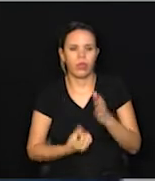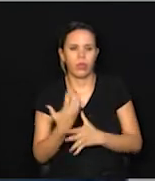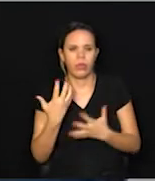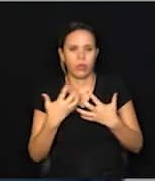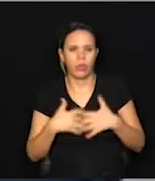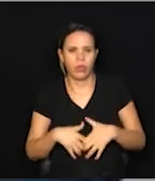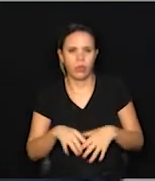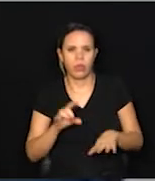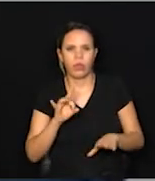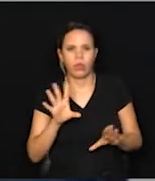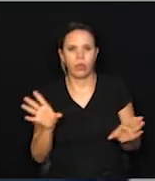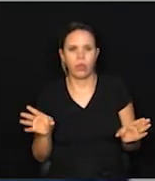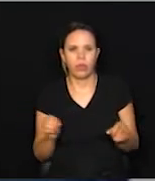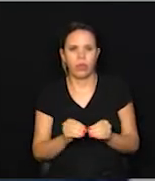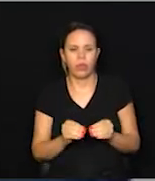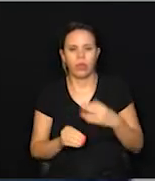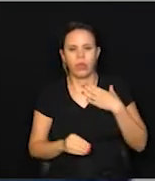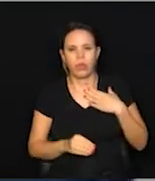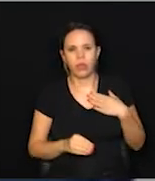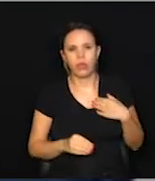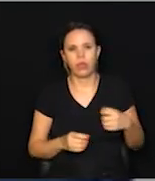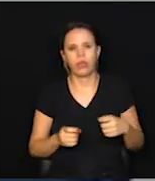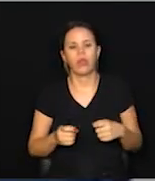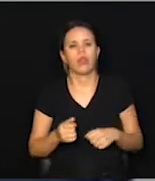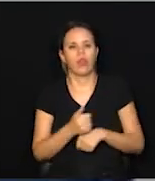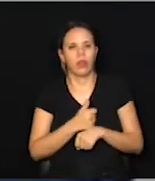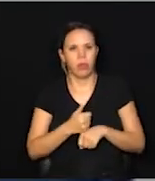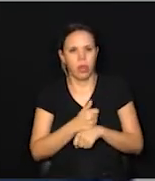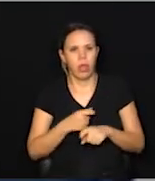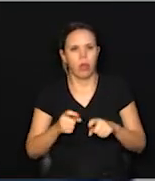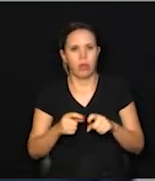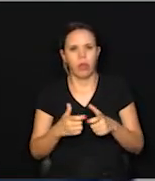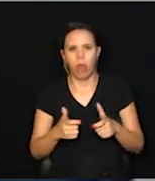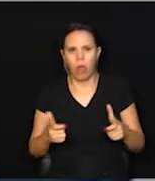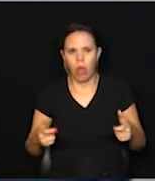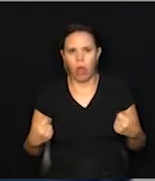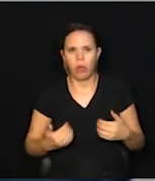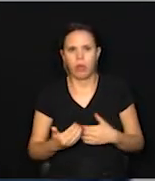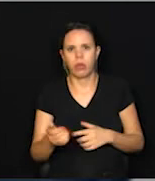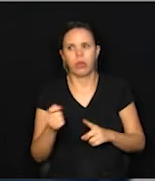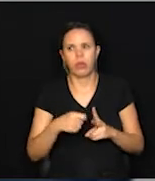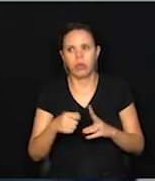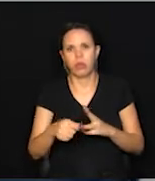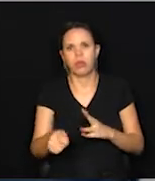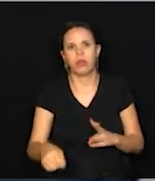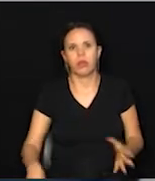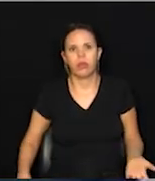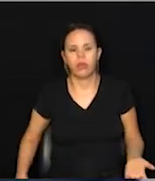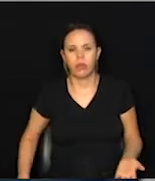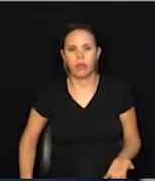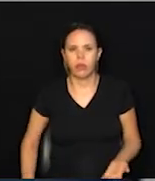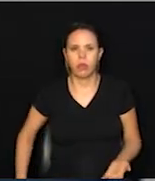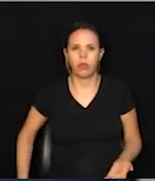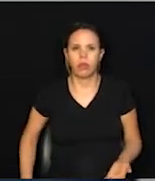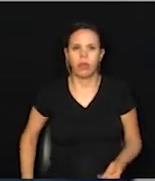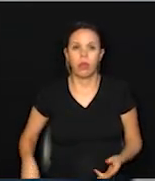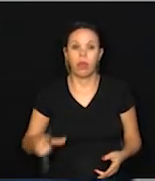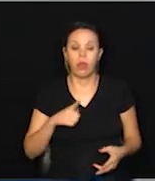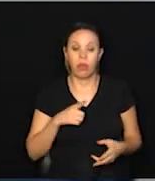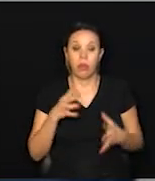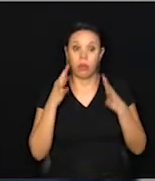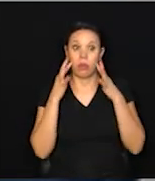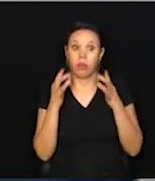só complementando. A pediatria vai aumentar a demanda nos próximos meses. Nós temos que ter um olhar para